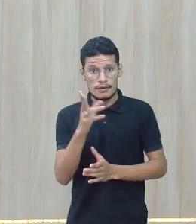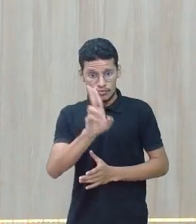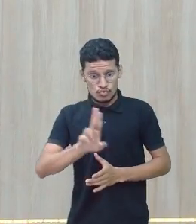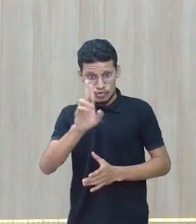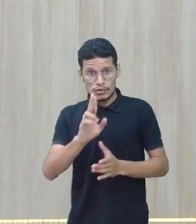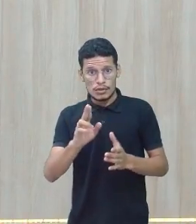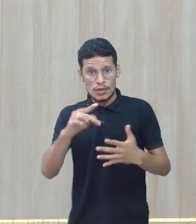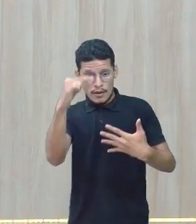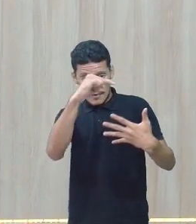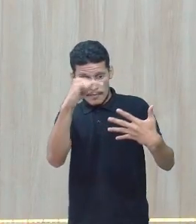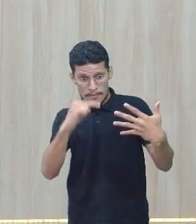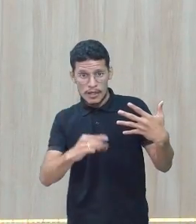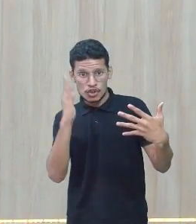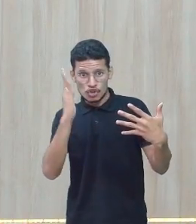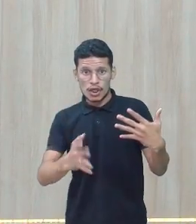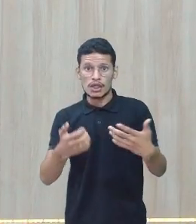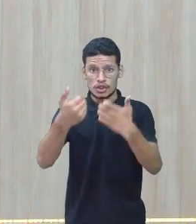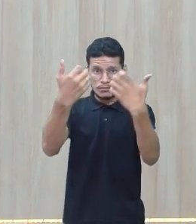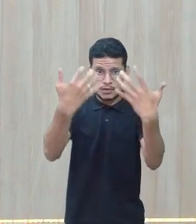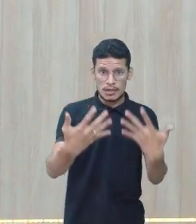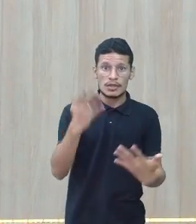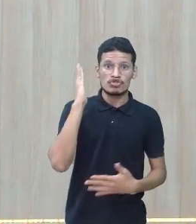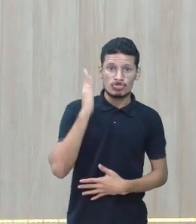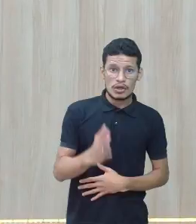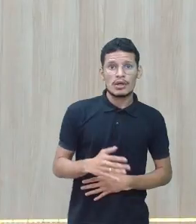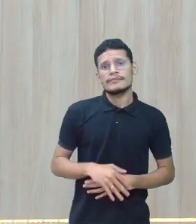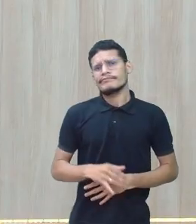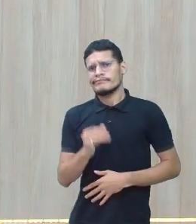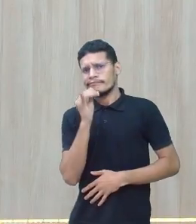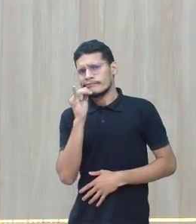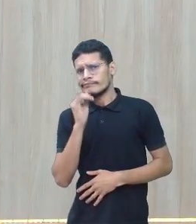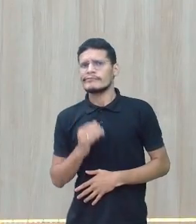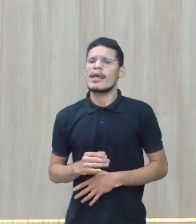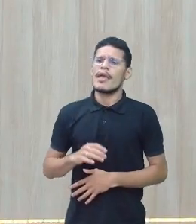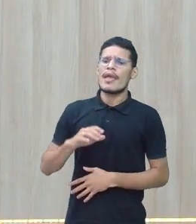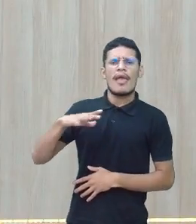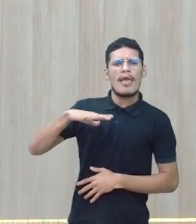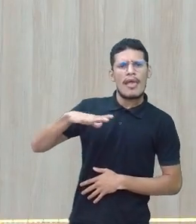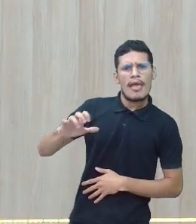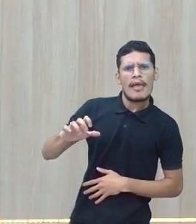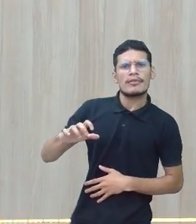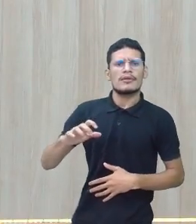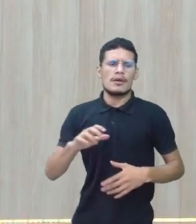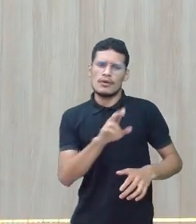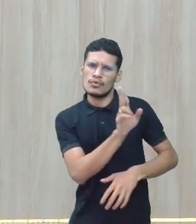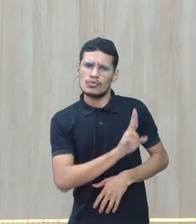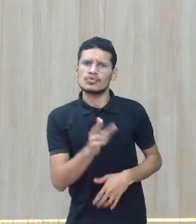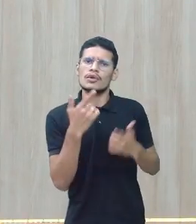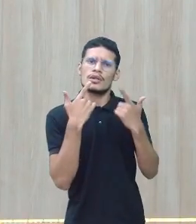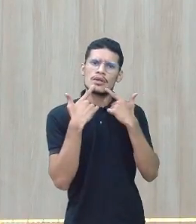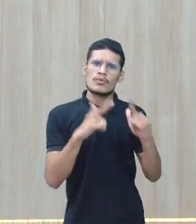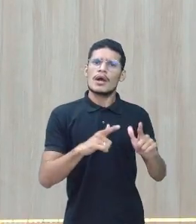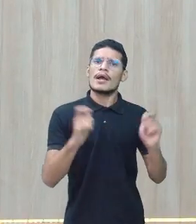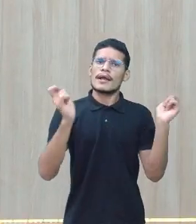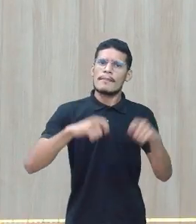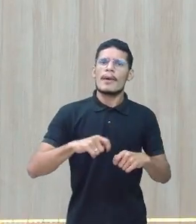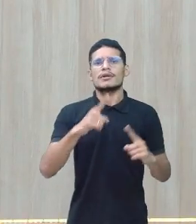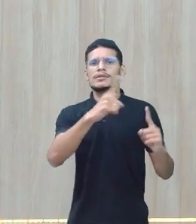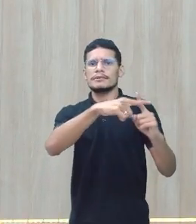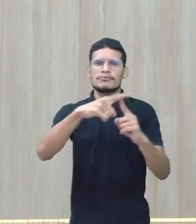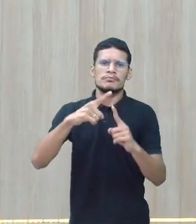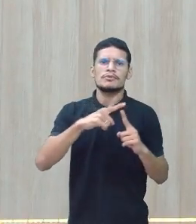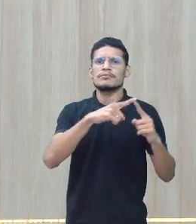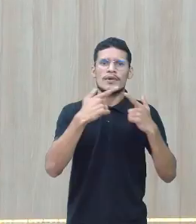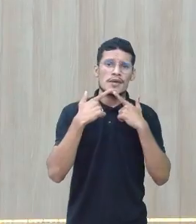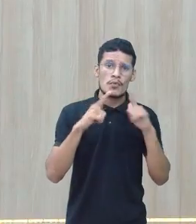utilizem todos esses elementos que eu expliquei para vocês. A abordagem imagética, o uso da linguagem com as figuras de